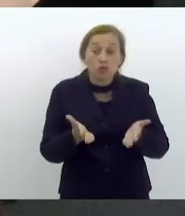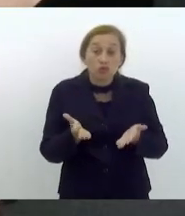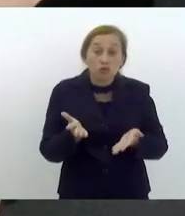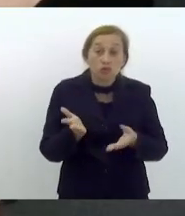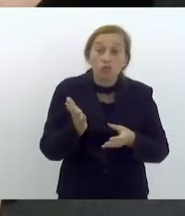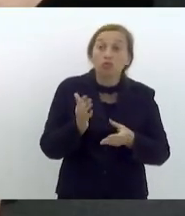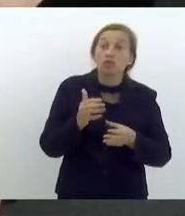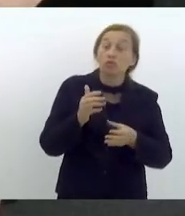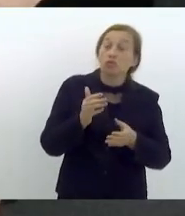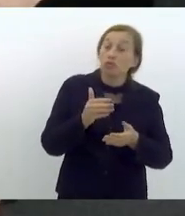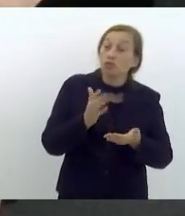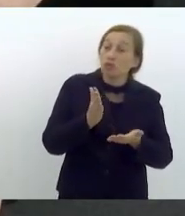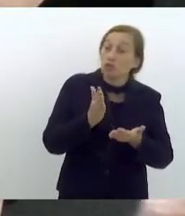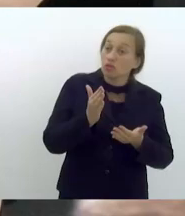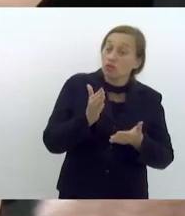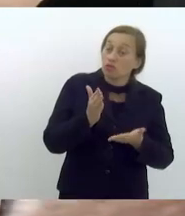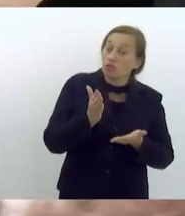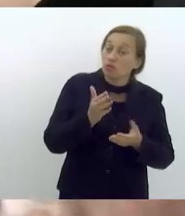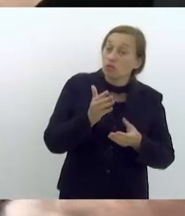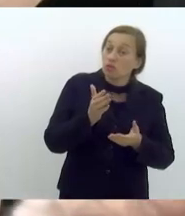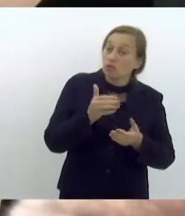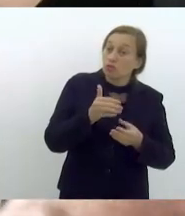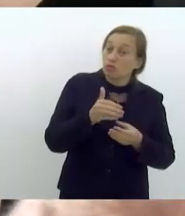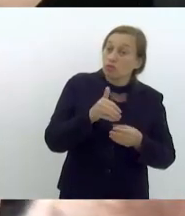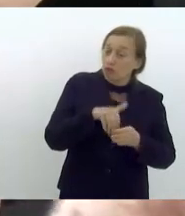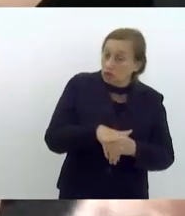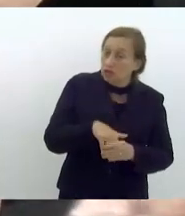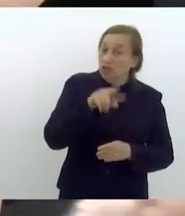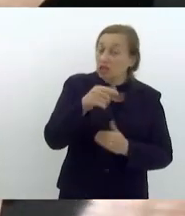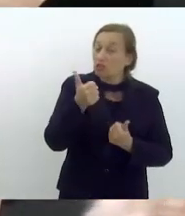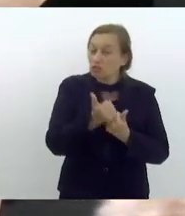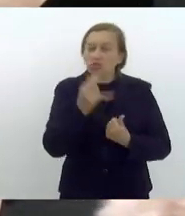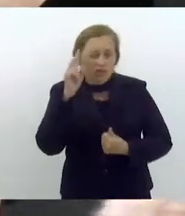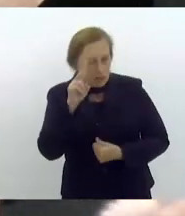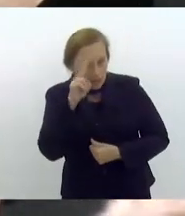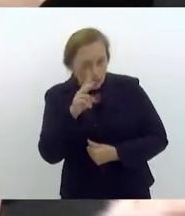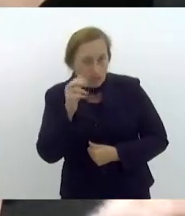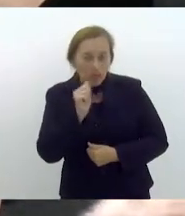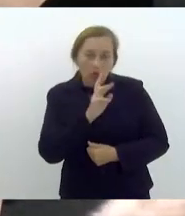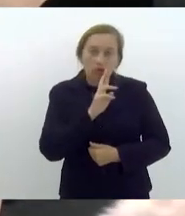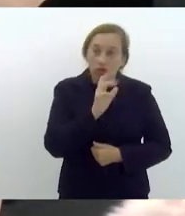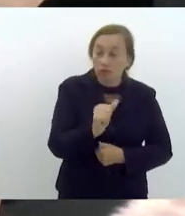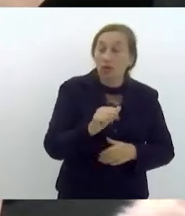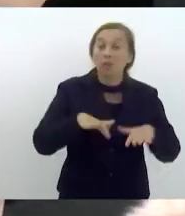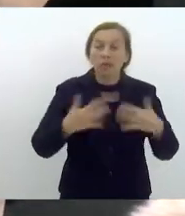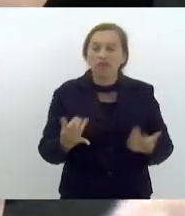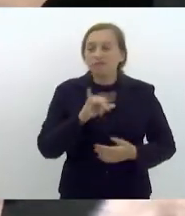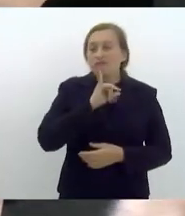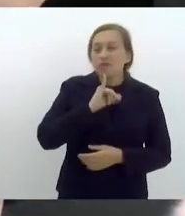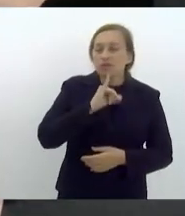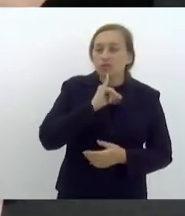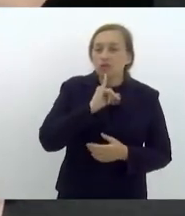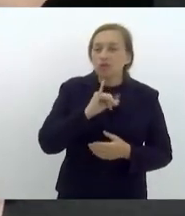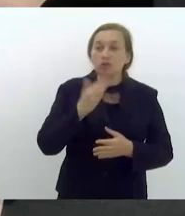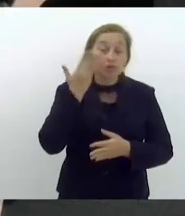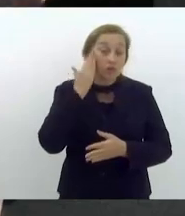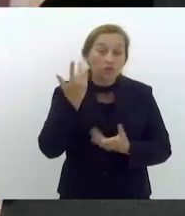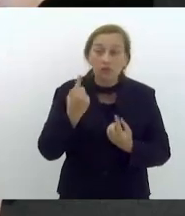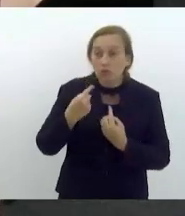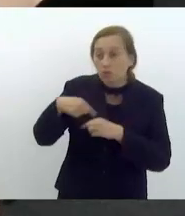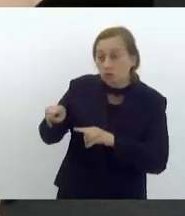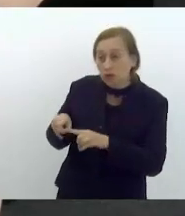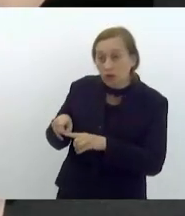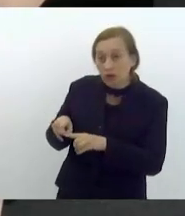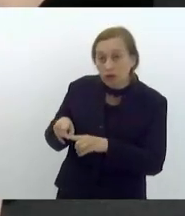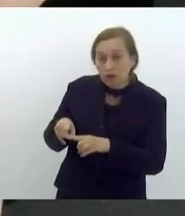lutando é substantivo Você se lembra Rodrigo Amorim Só que infelizmente o entendimento dessa casa aqui é totalmente contrário o que a